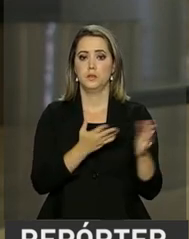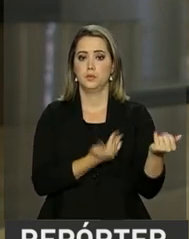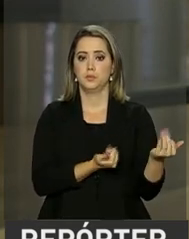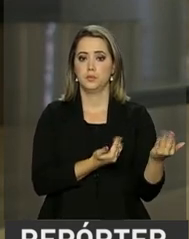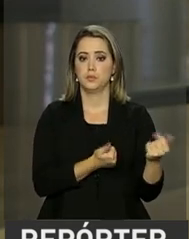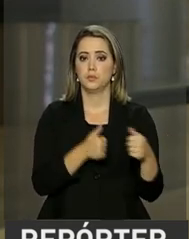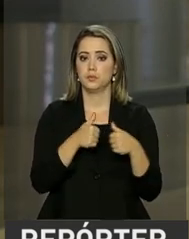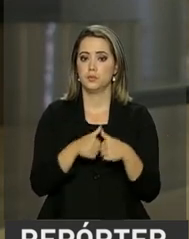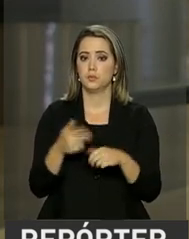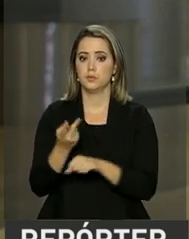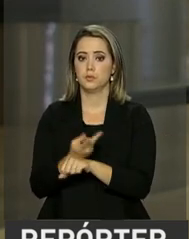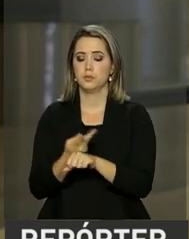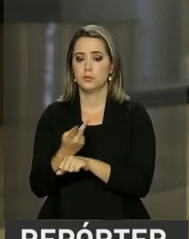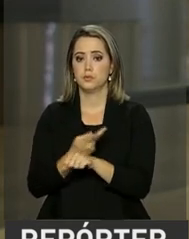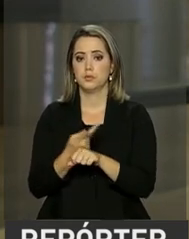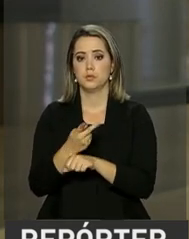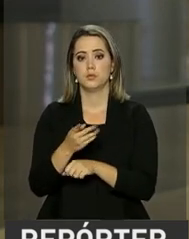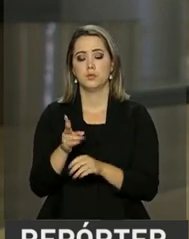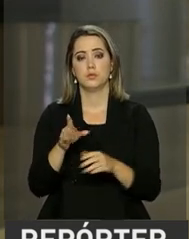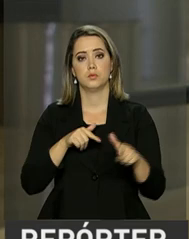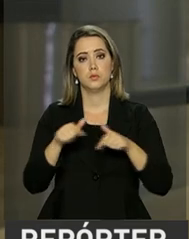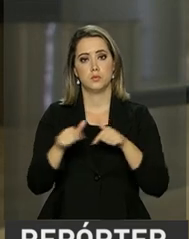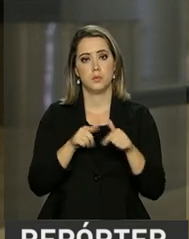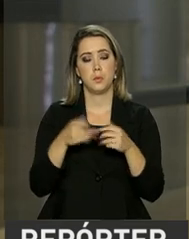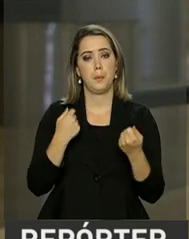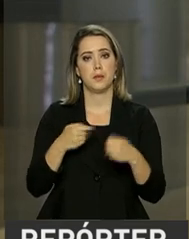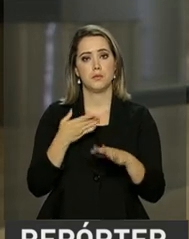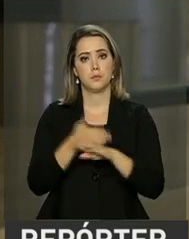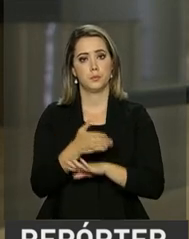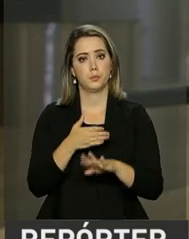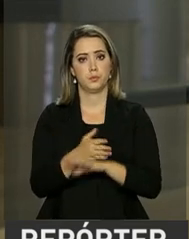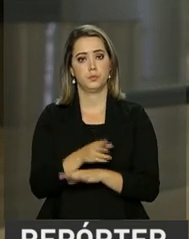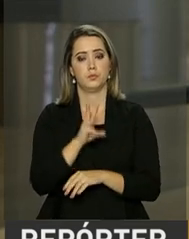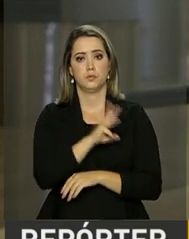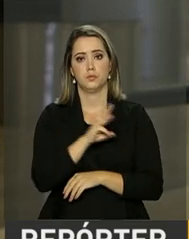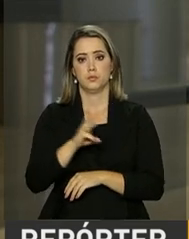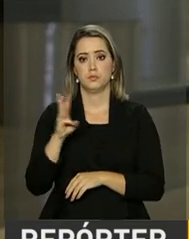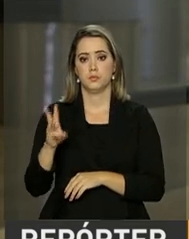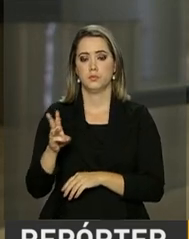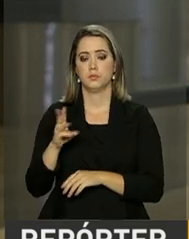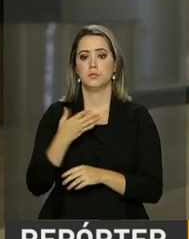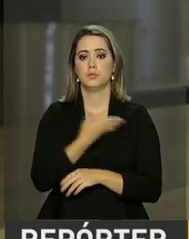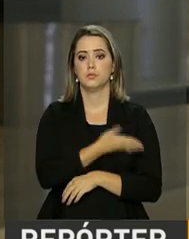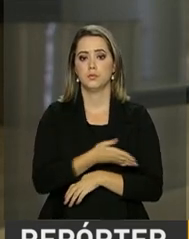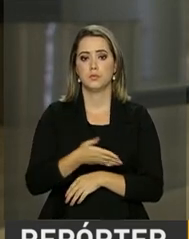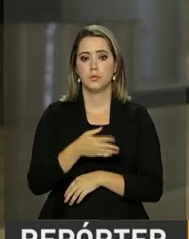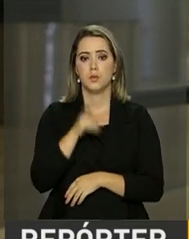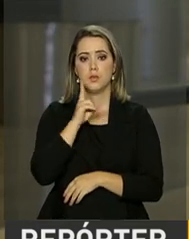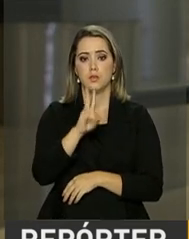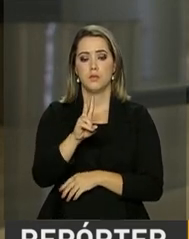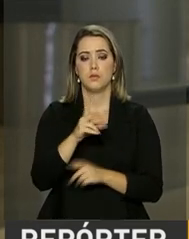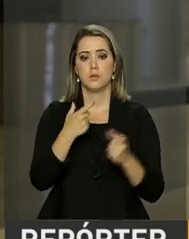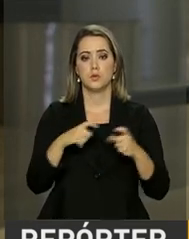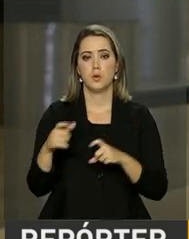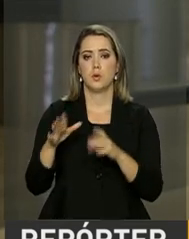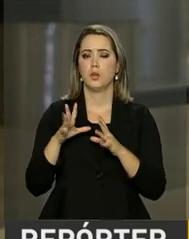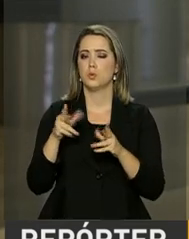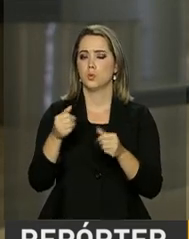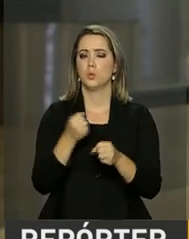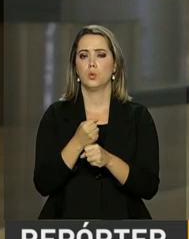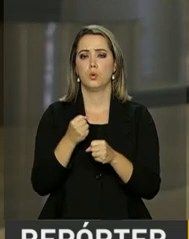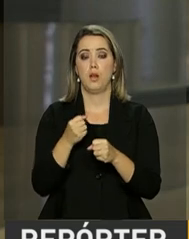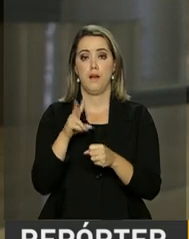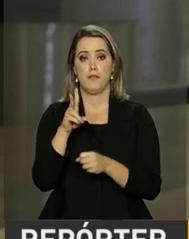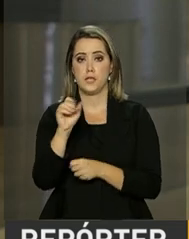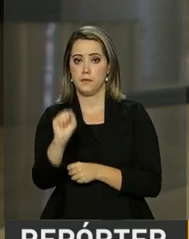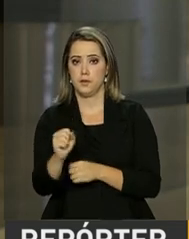que estão em busca de vaga de emprego devem acessar o site do programa na internet para ver as vagas que abrem todos os dias.